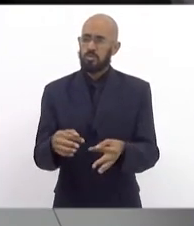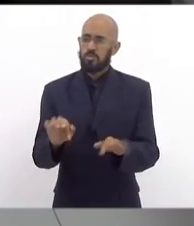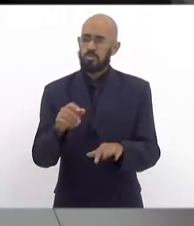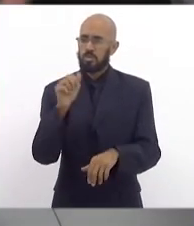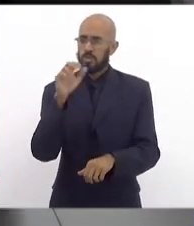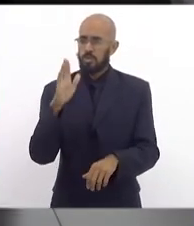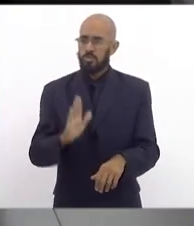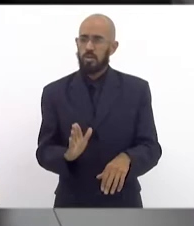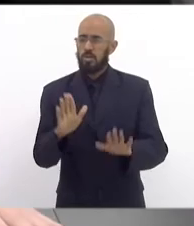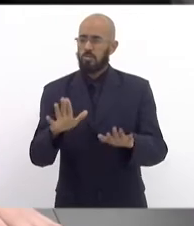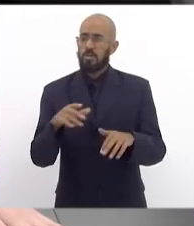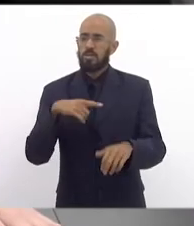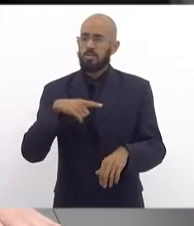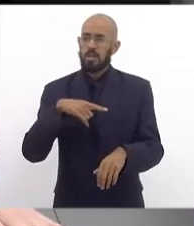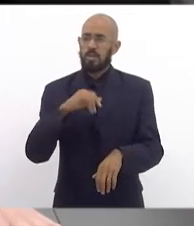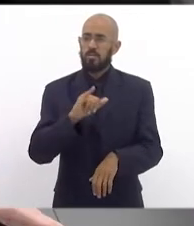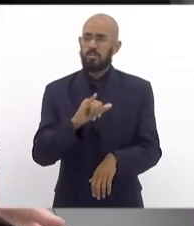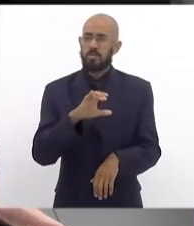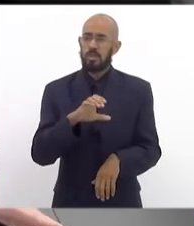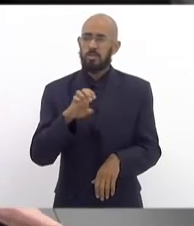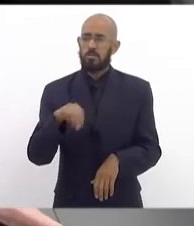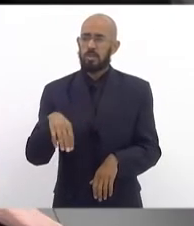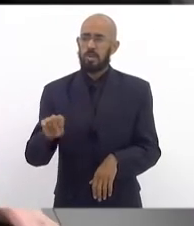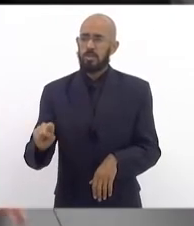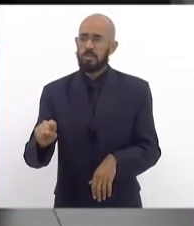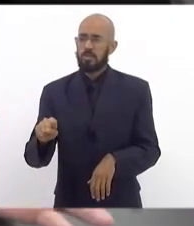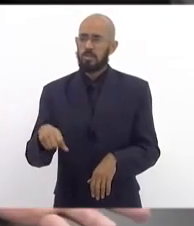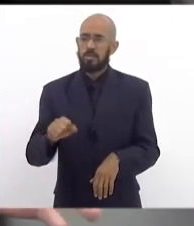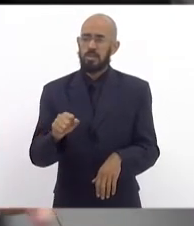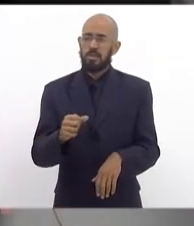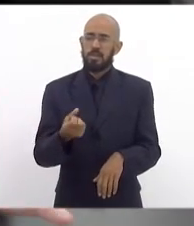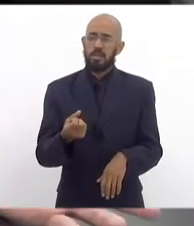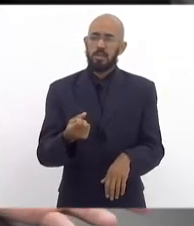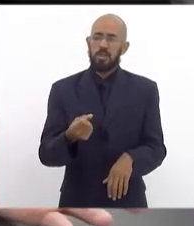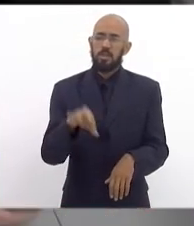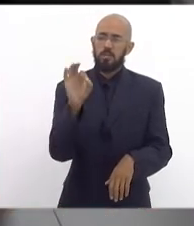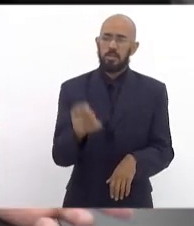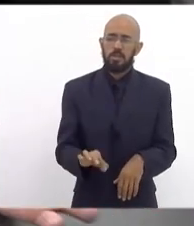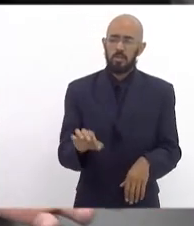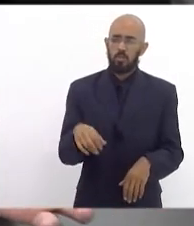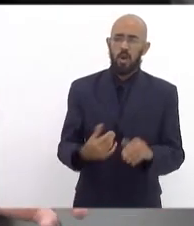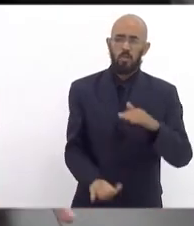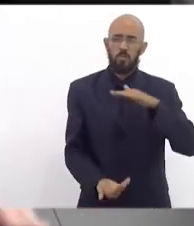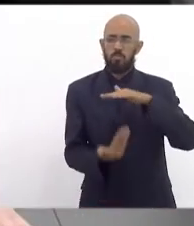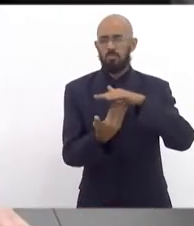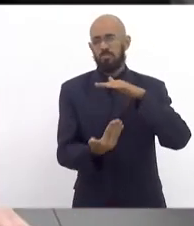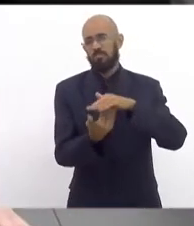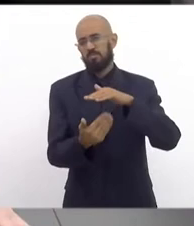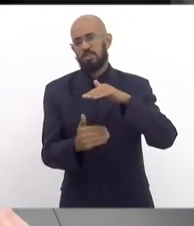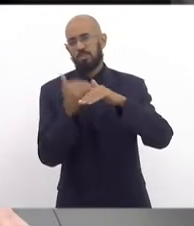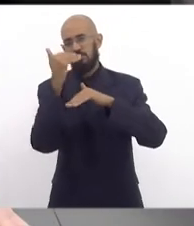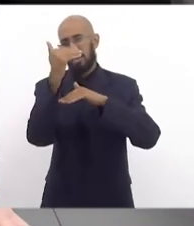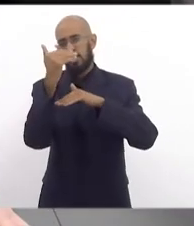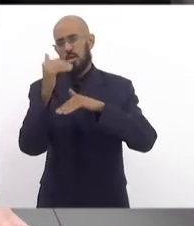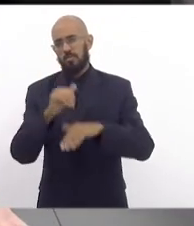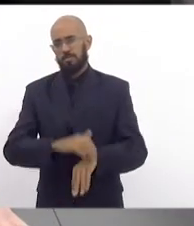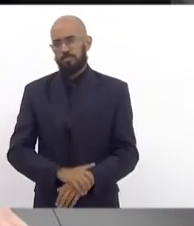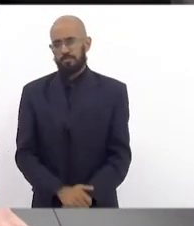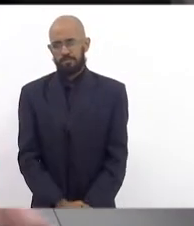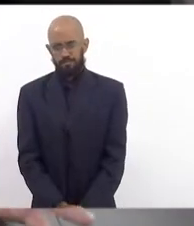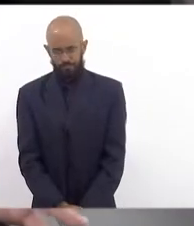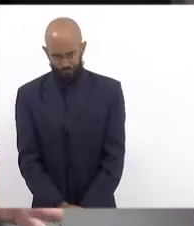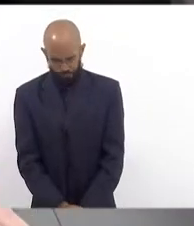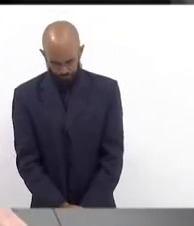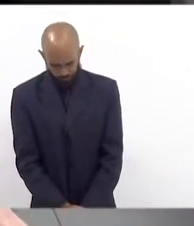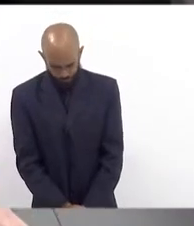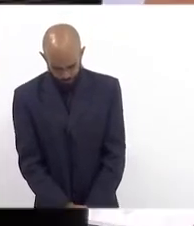ICMS na forma débito crédito na alíquota majorada então a gente estaria falando ainda das empresas do Simples Nacional e seu ponto